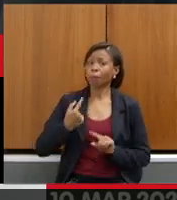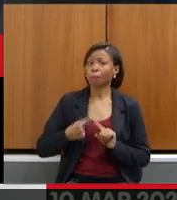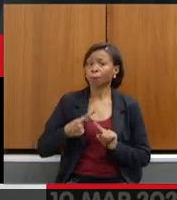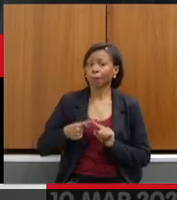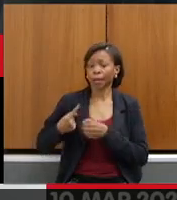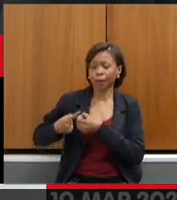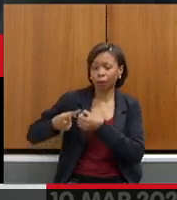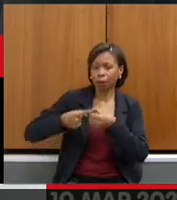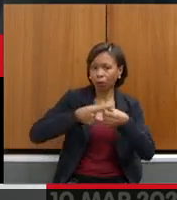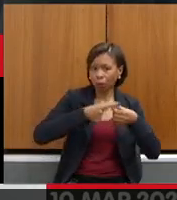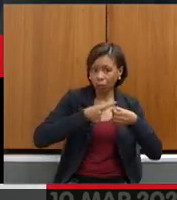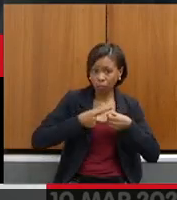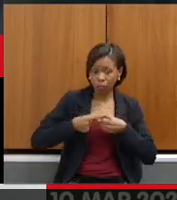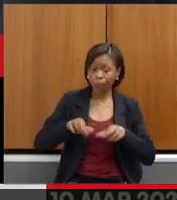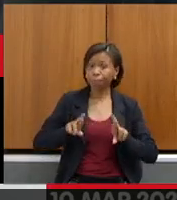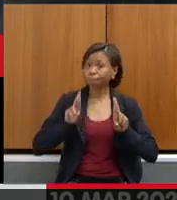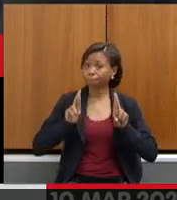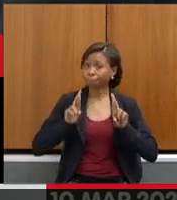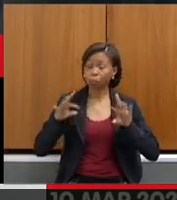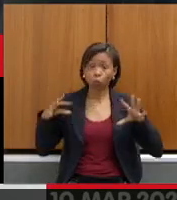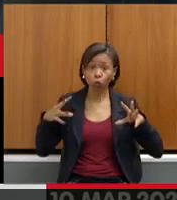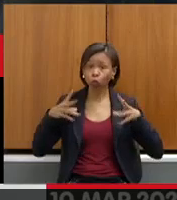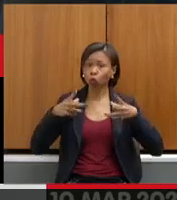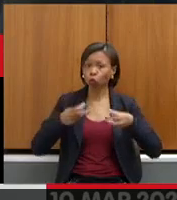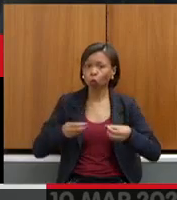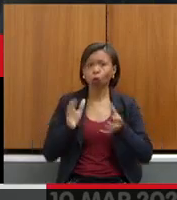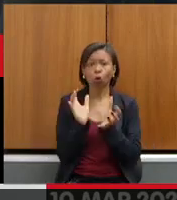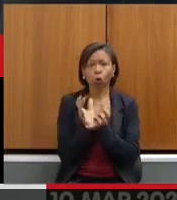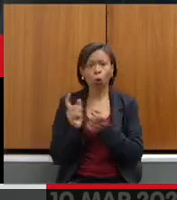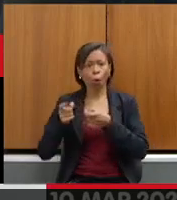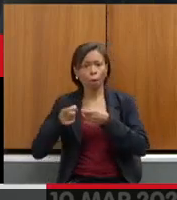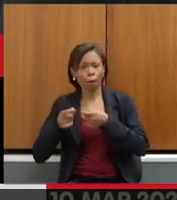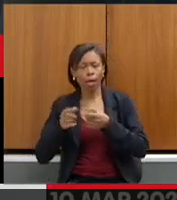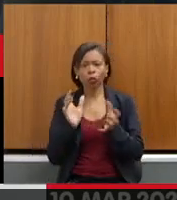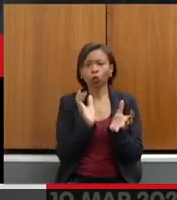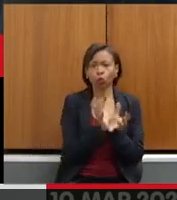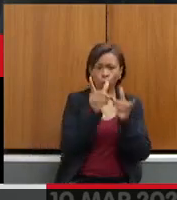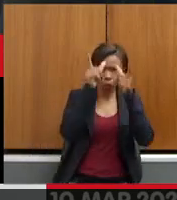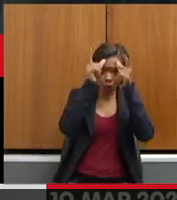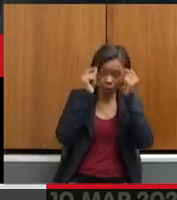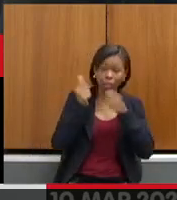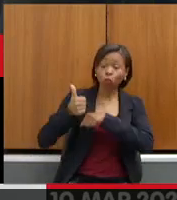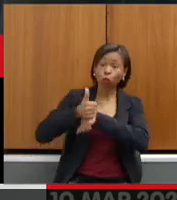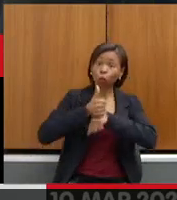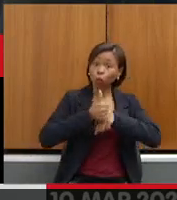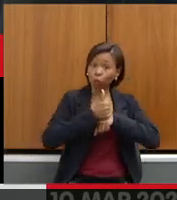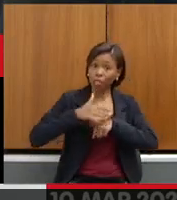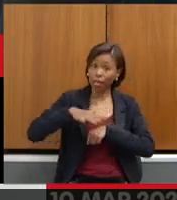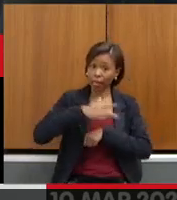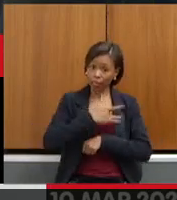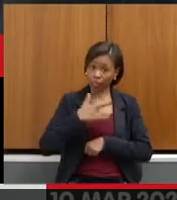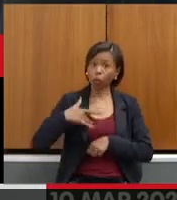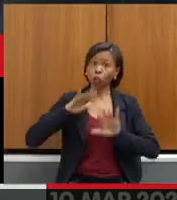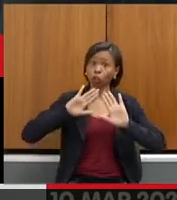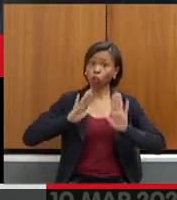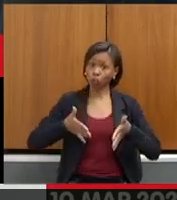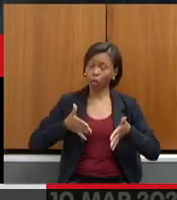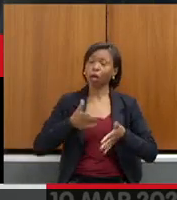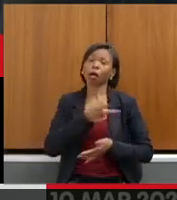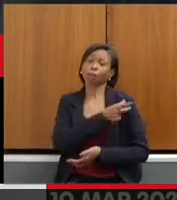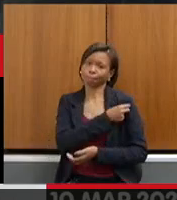municípios Tenham vacinados todos os médicos enfermeiros e vários outros profissionais da saúde e trabalhadores da Saúde